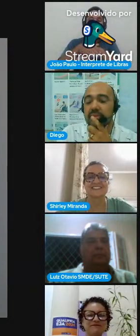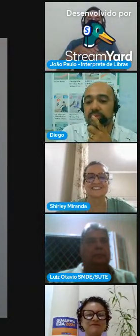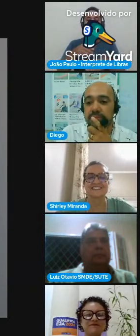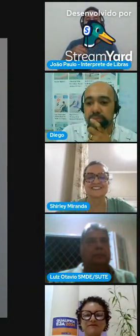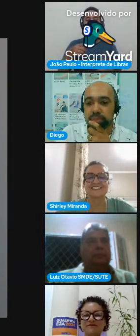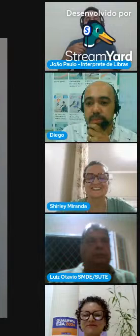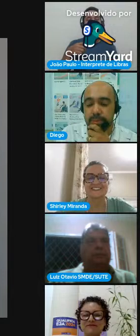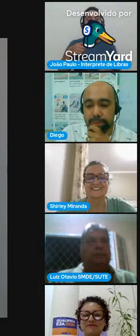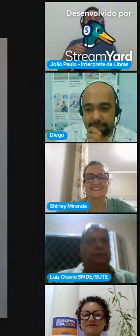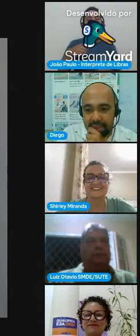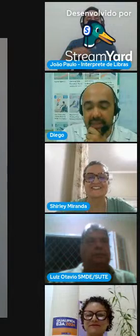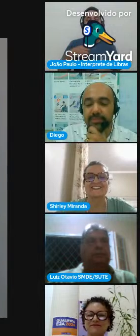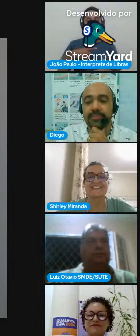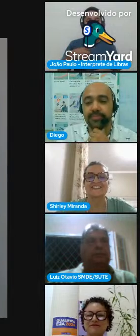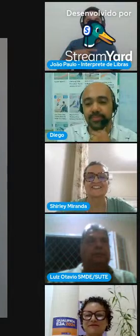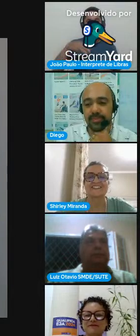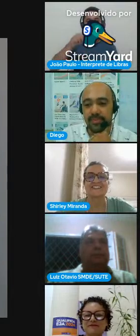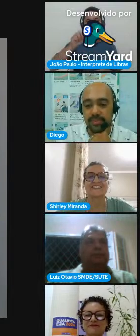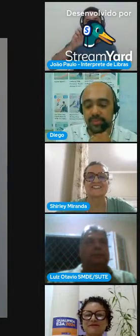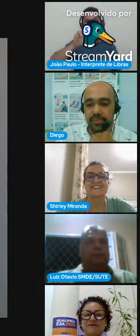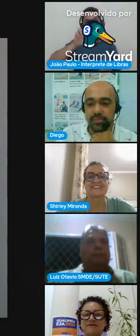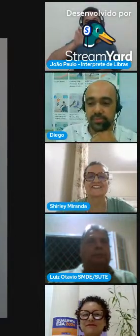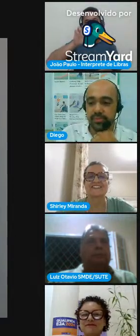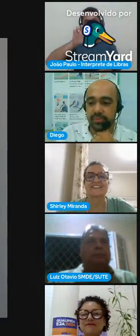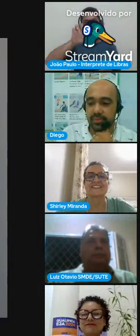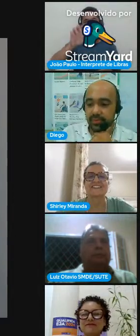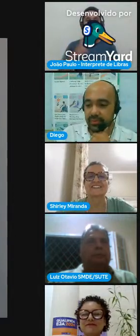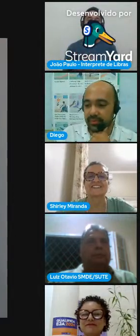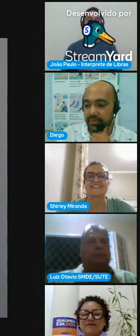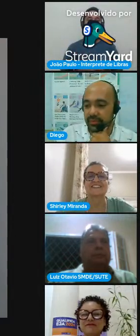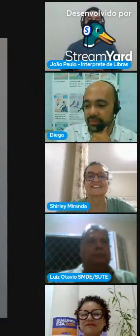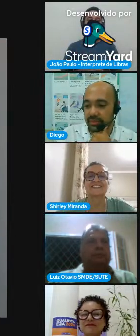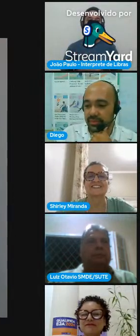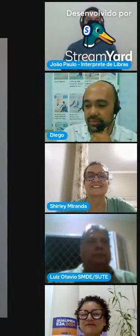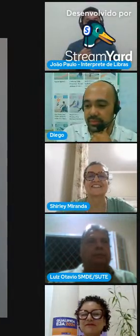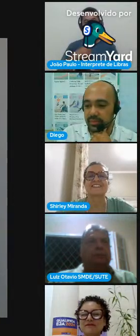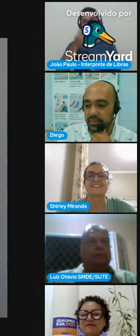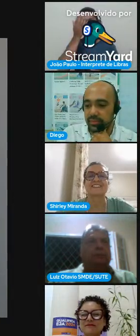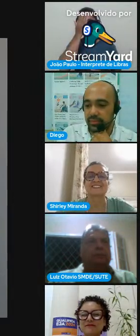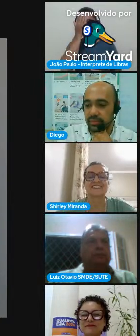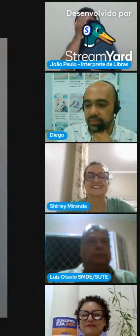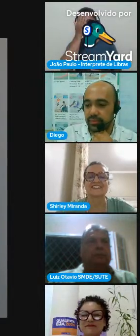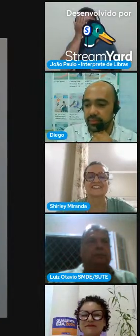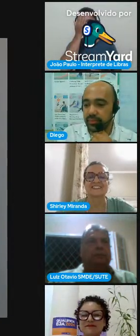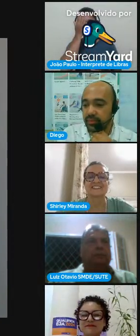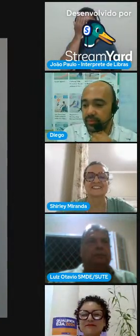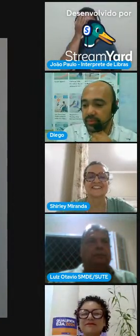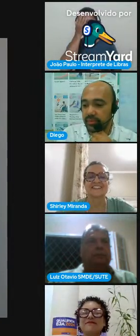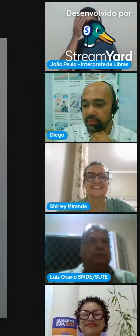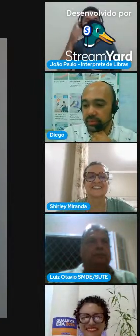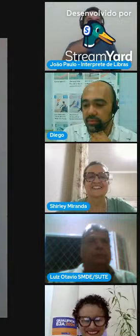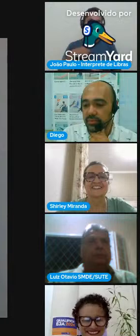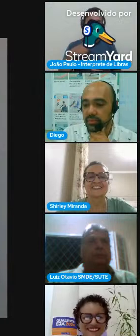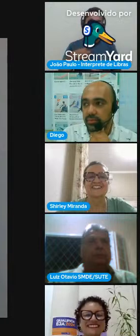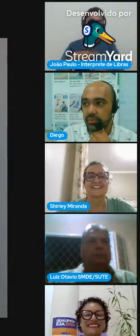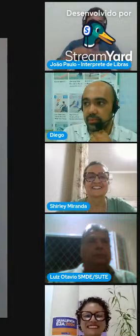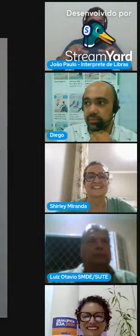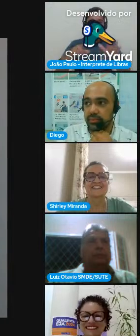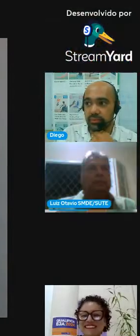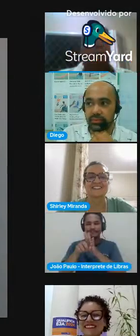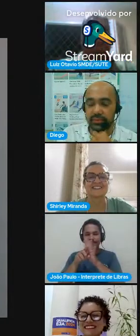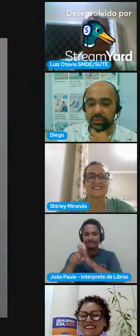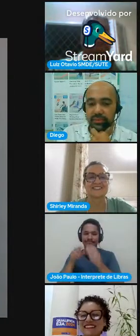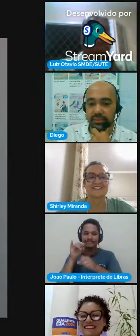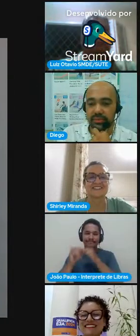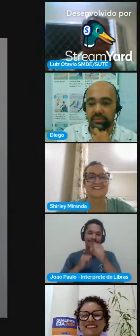nossos sejam um evento, né, com qualidade. Eu sei que a gente conta ainda com essas questões da